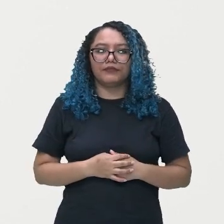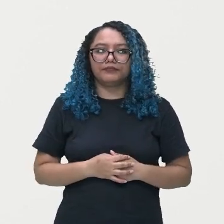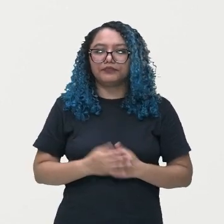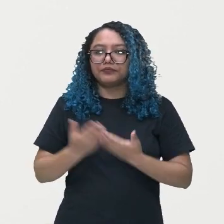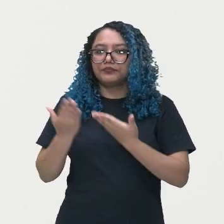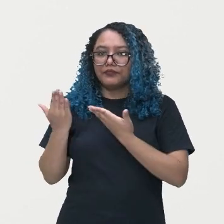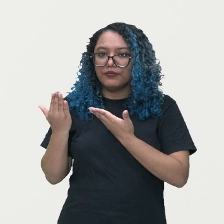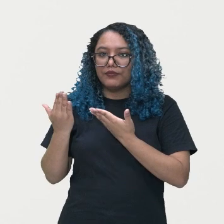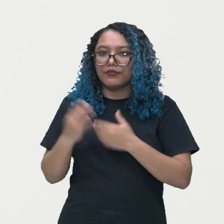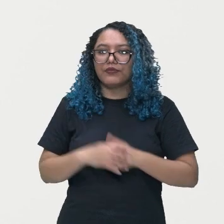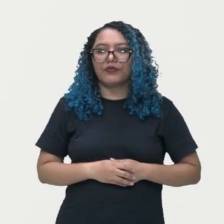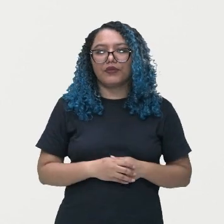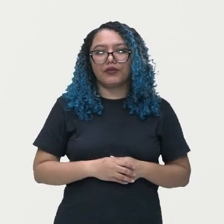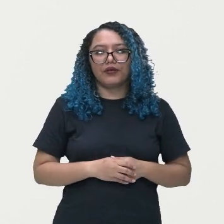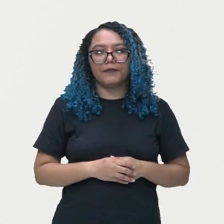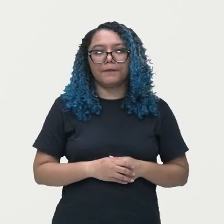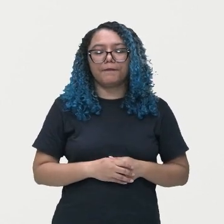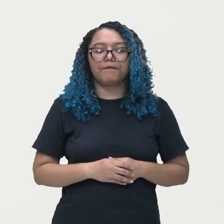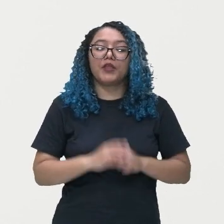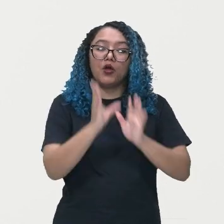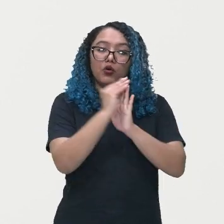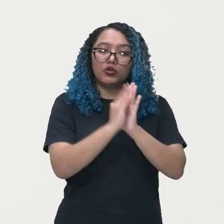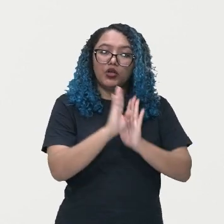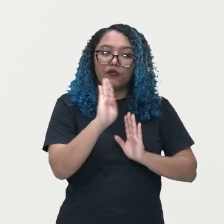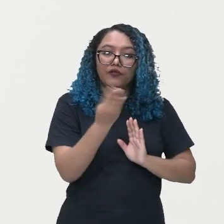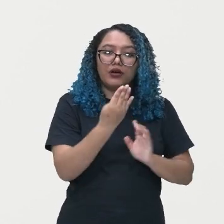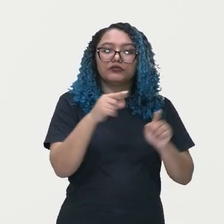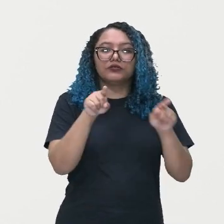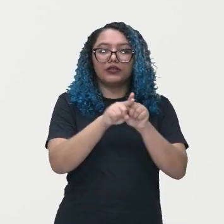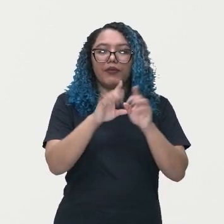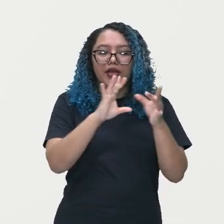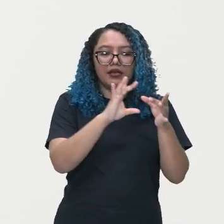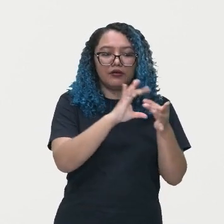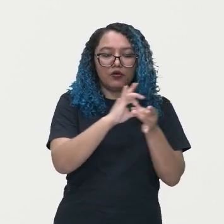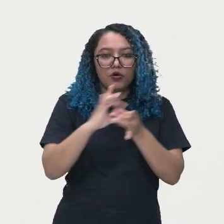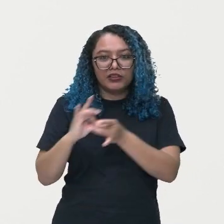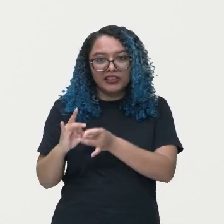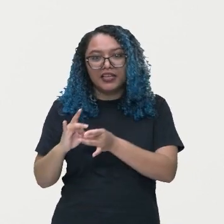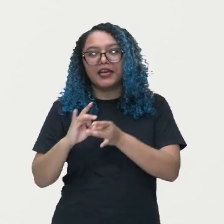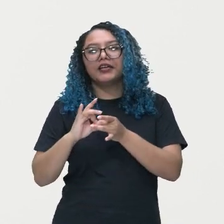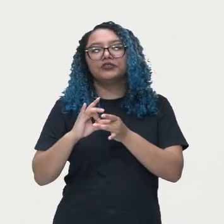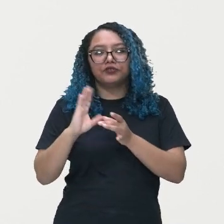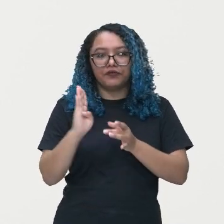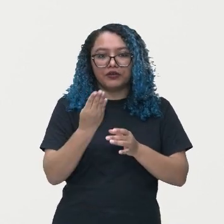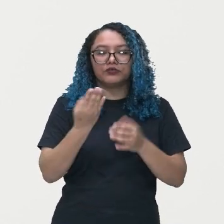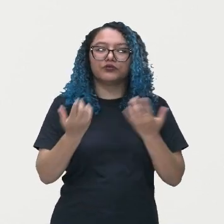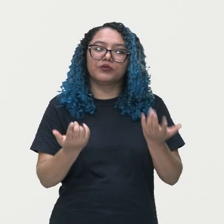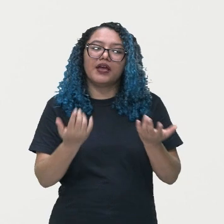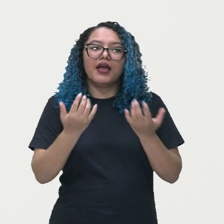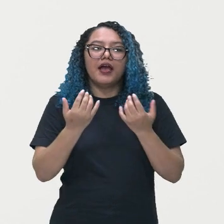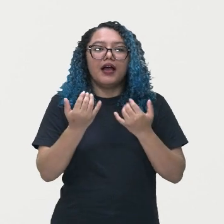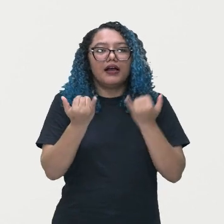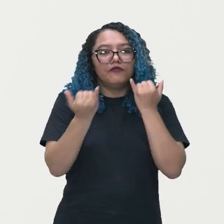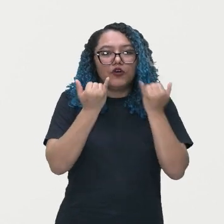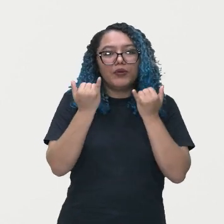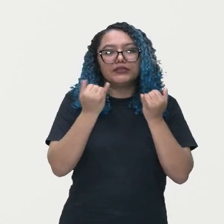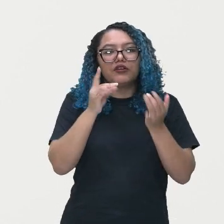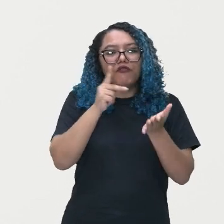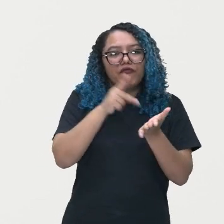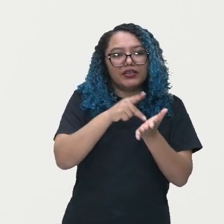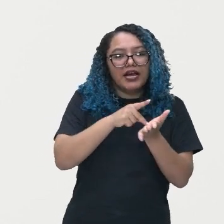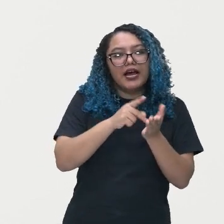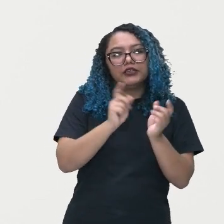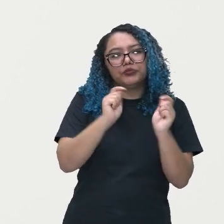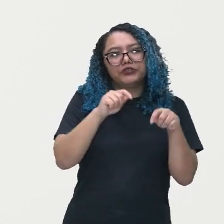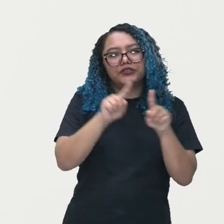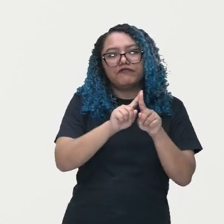conteúdo falso, temos ainda o contexto de uma situação falsa. As informações podem até ser verdadeiras, porém o contexto é